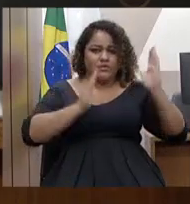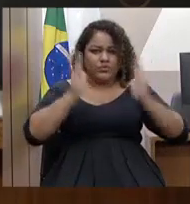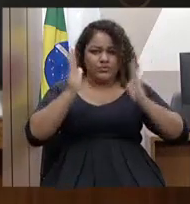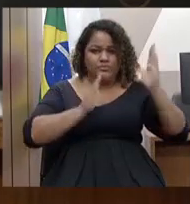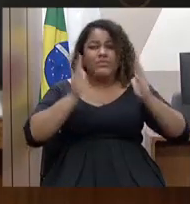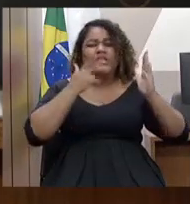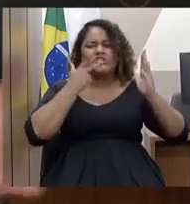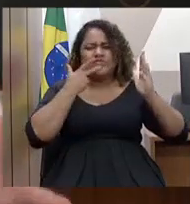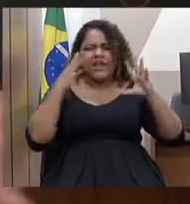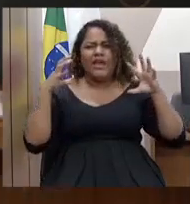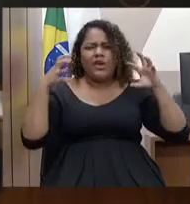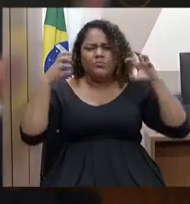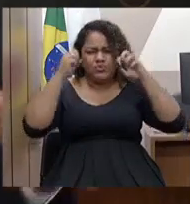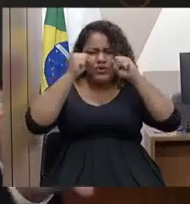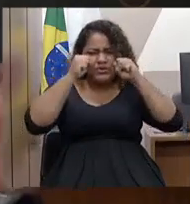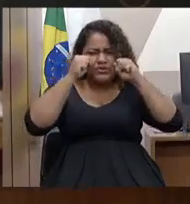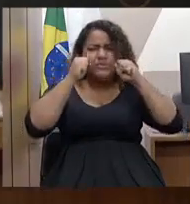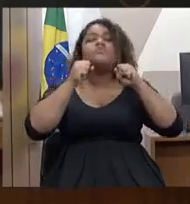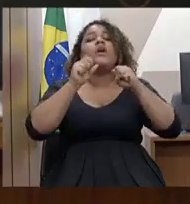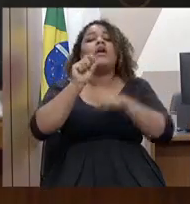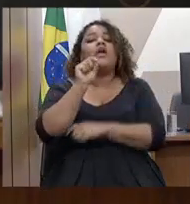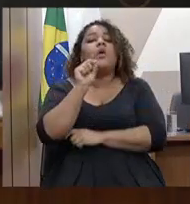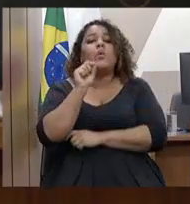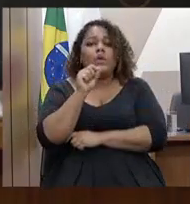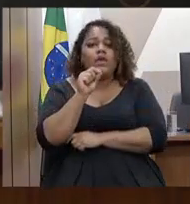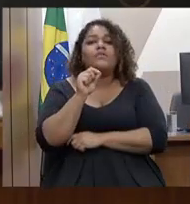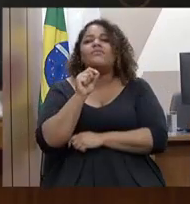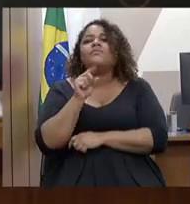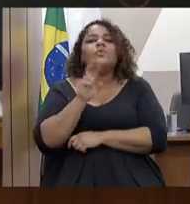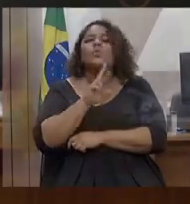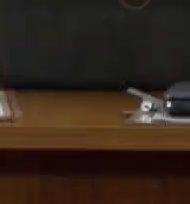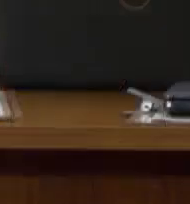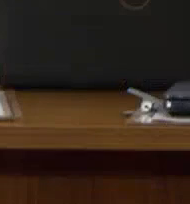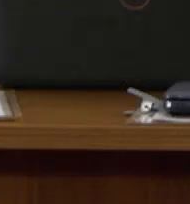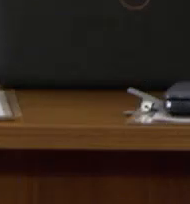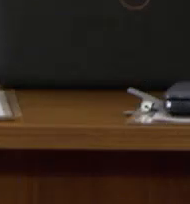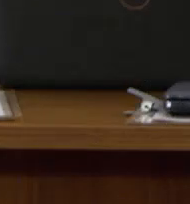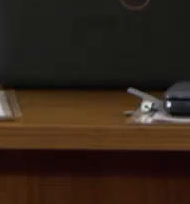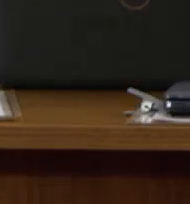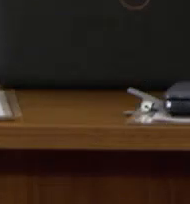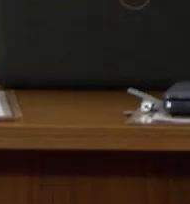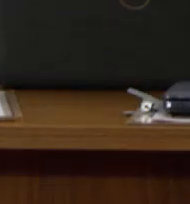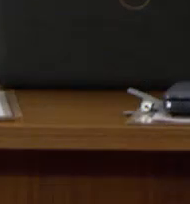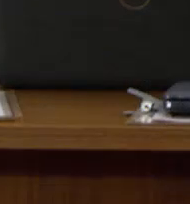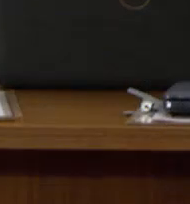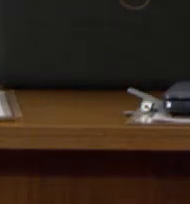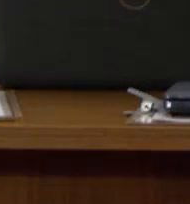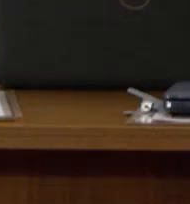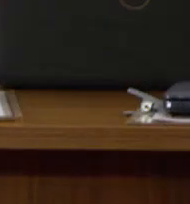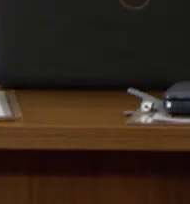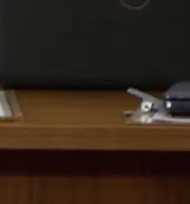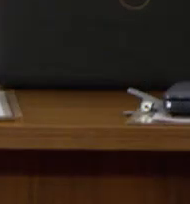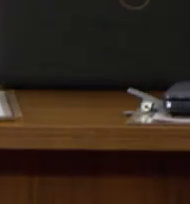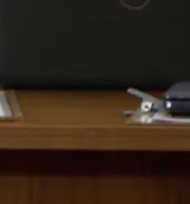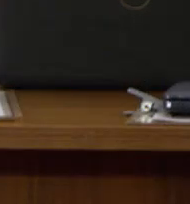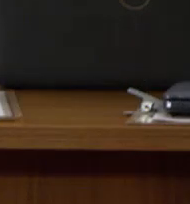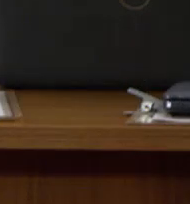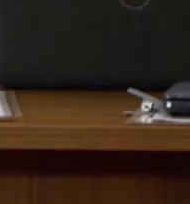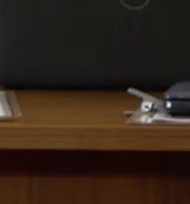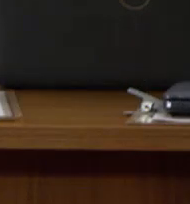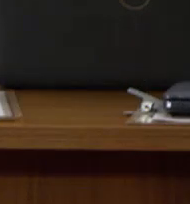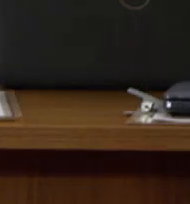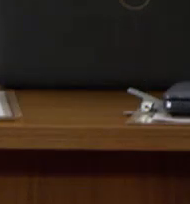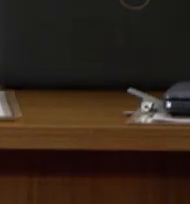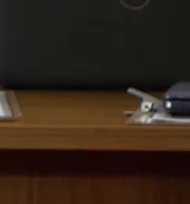né Isso também não era o principal morte infelizmente Então essa questão a gente tem que ser examinar então na